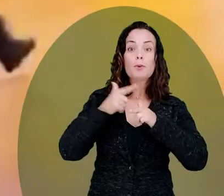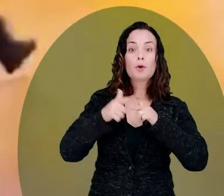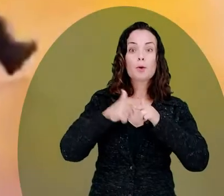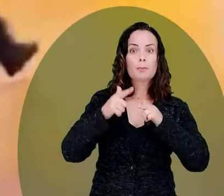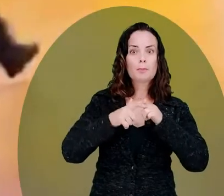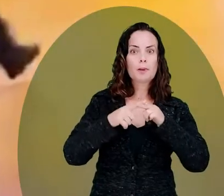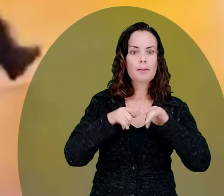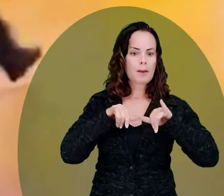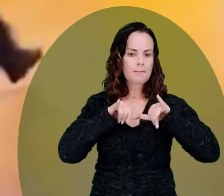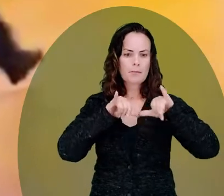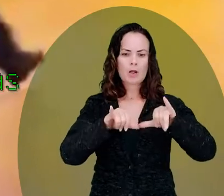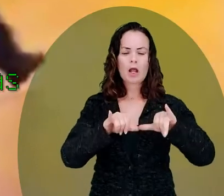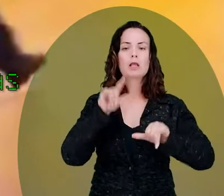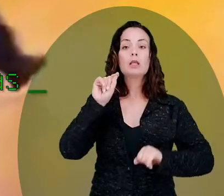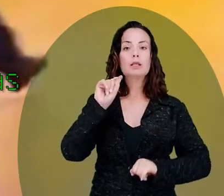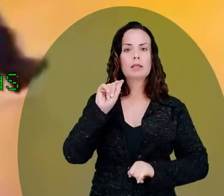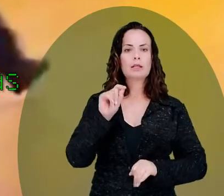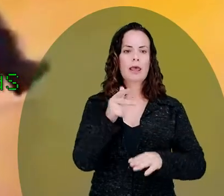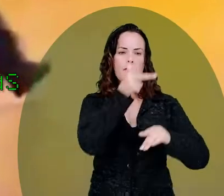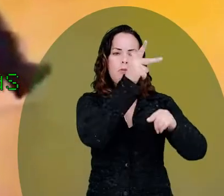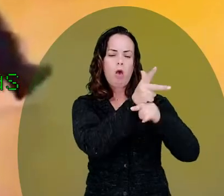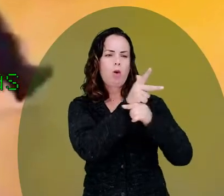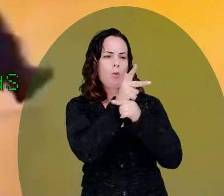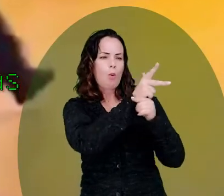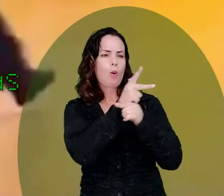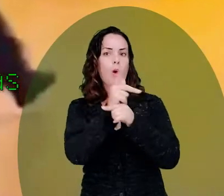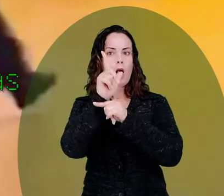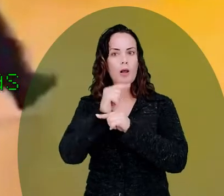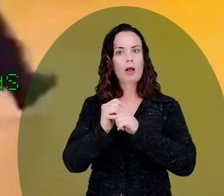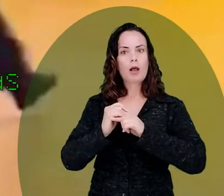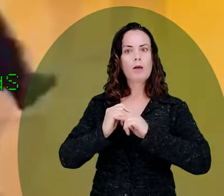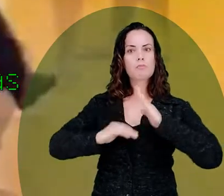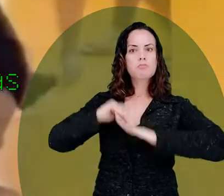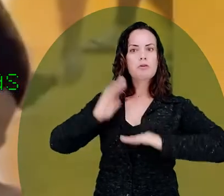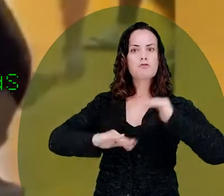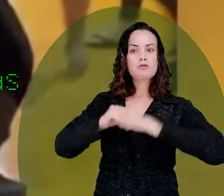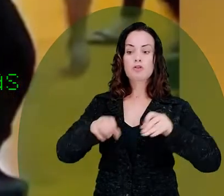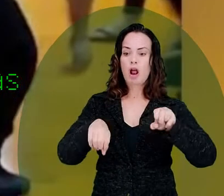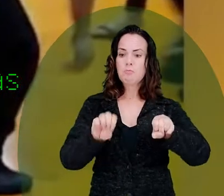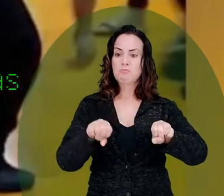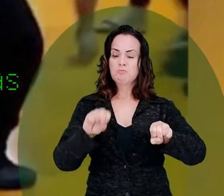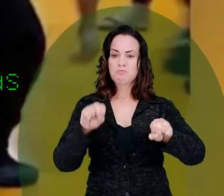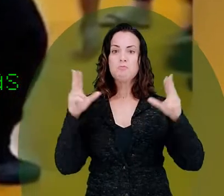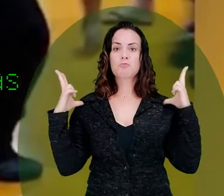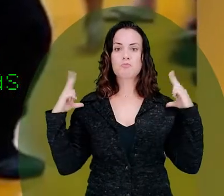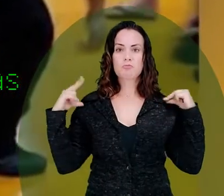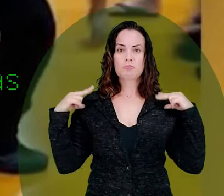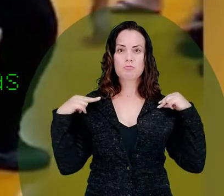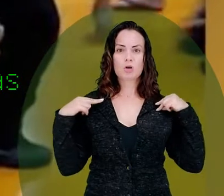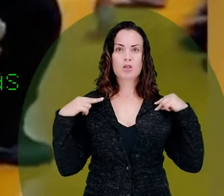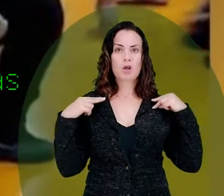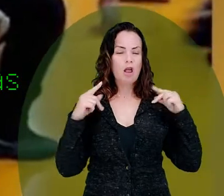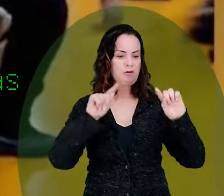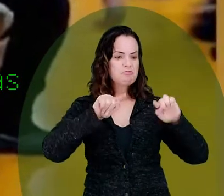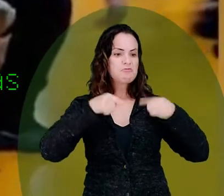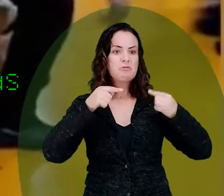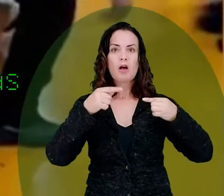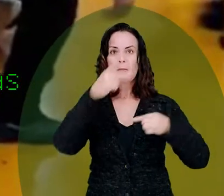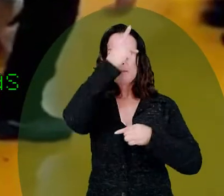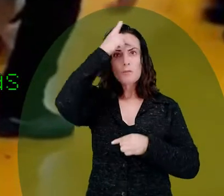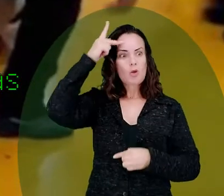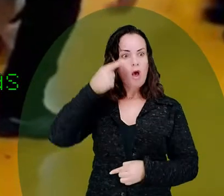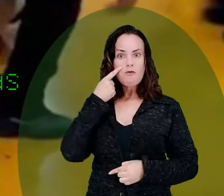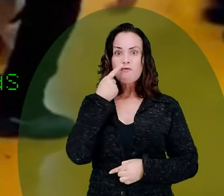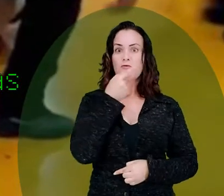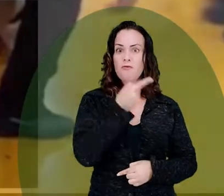Um motoboy que aquela gerente ameaçou ele, e foi a cena desse motoboy que todo mundo viu